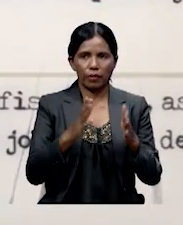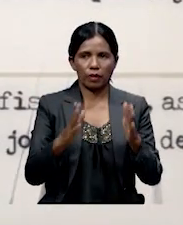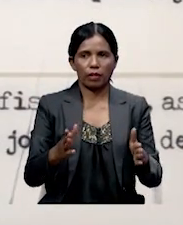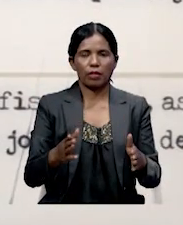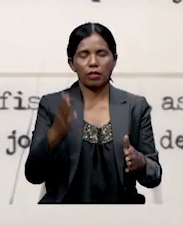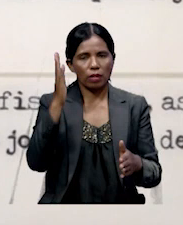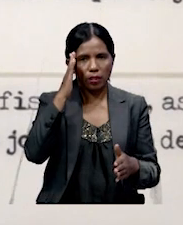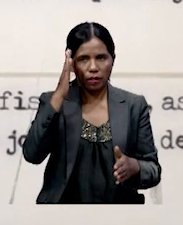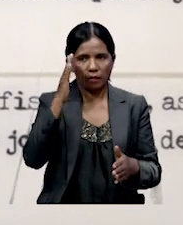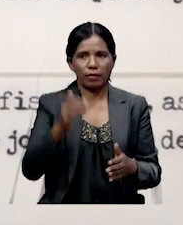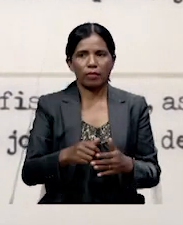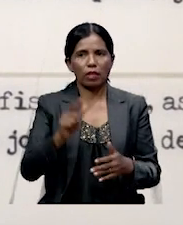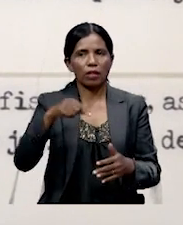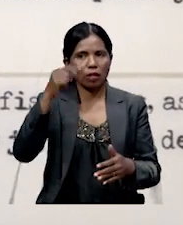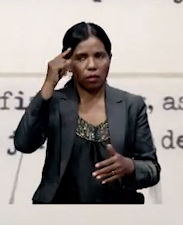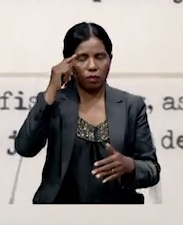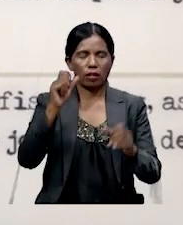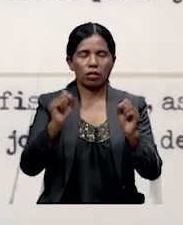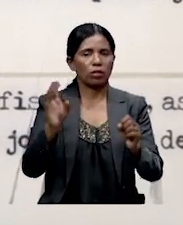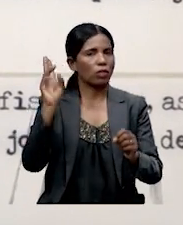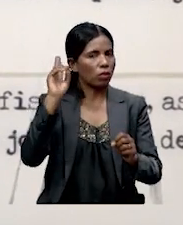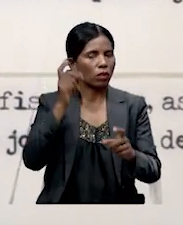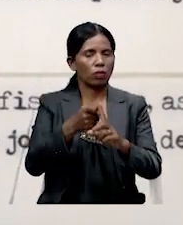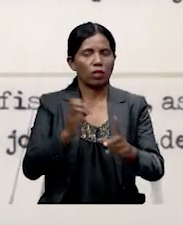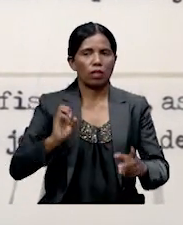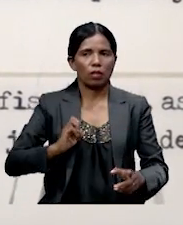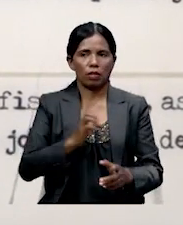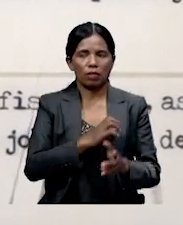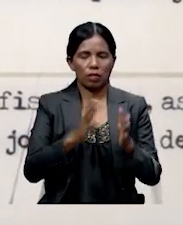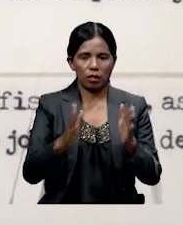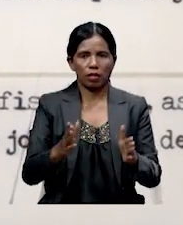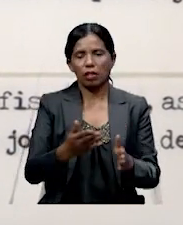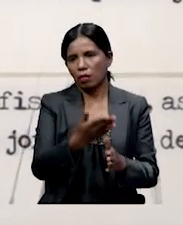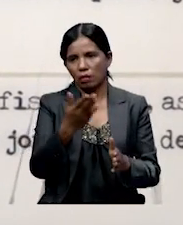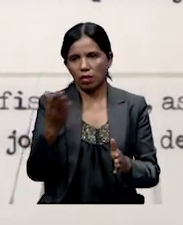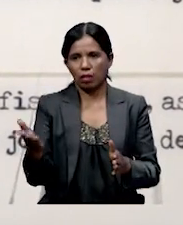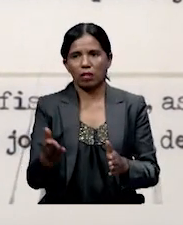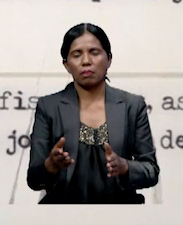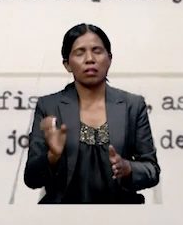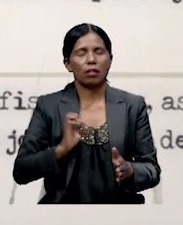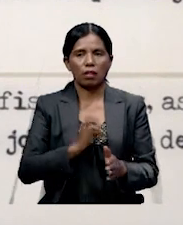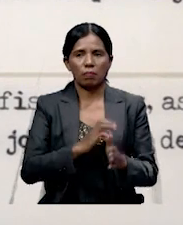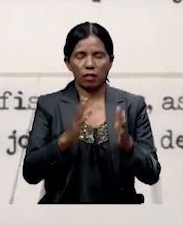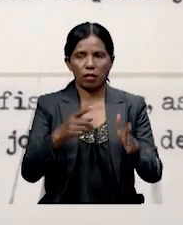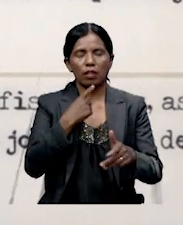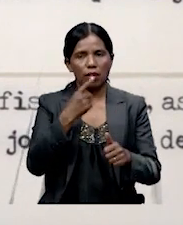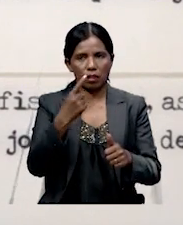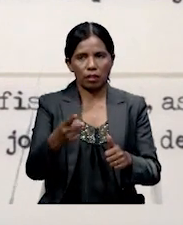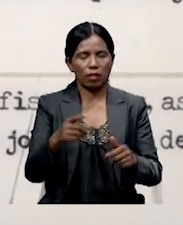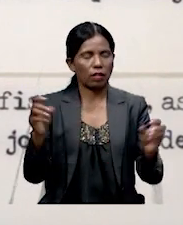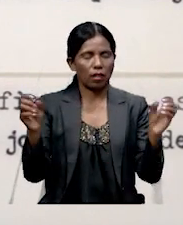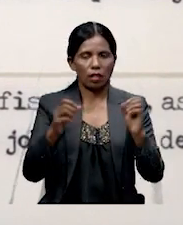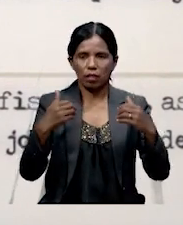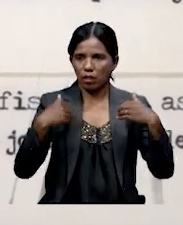to katene. Iha governo central mostrou no se embaixada. Agora, se ele pode confirmar, ele pode ser confirmado na embaixada, mas a embaixada tem lá a